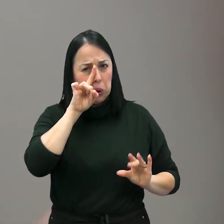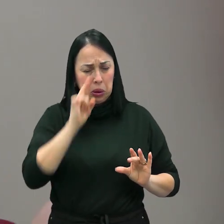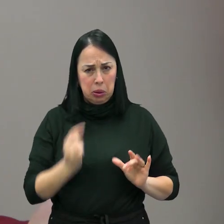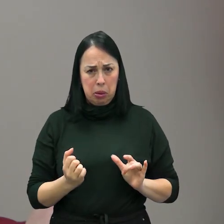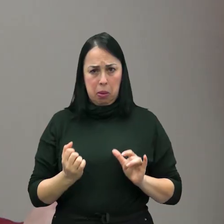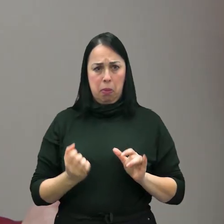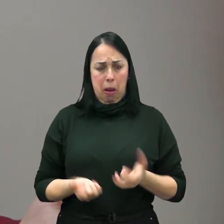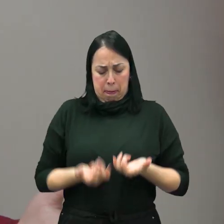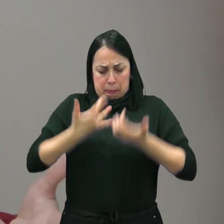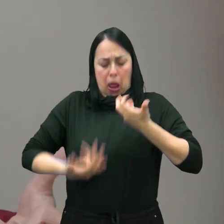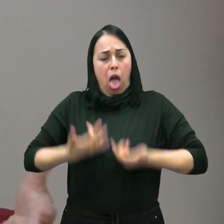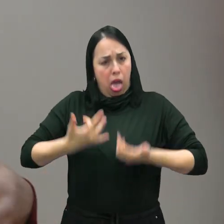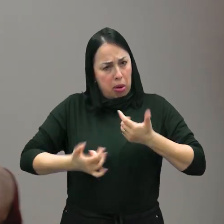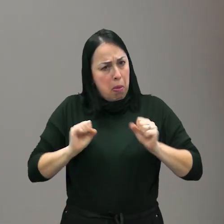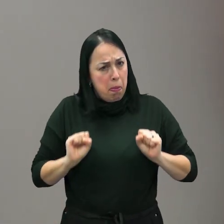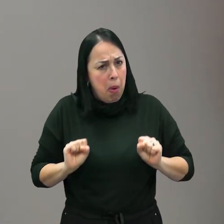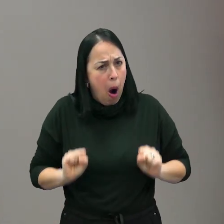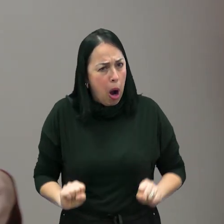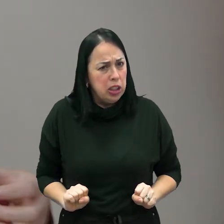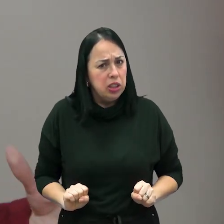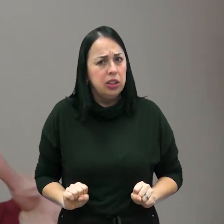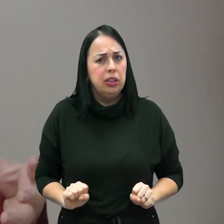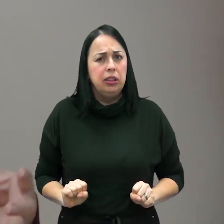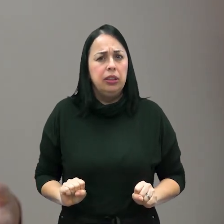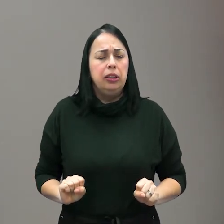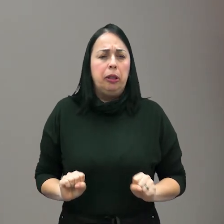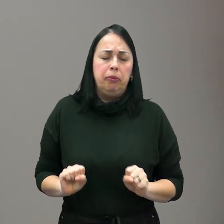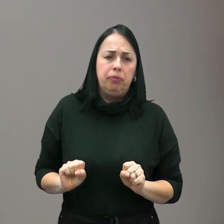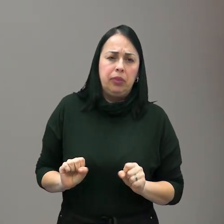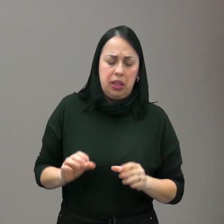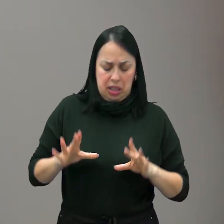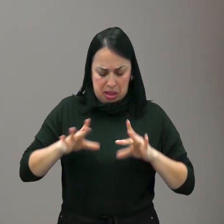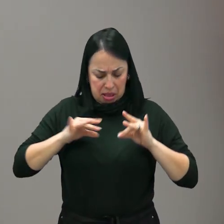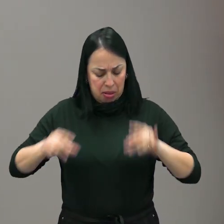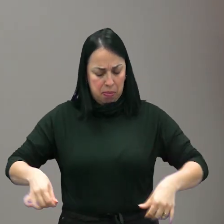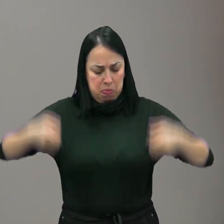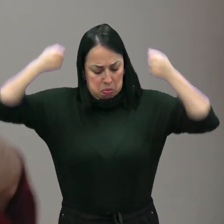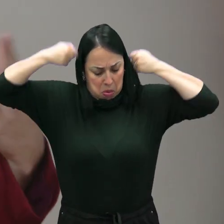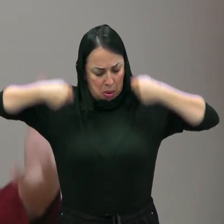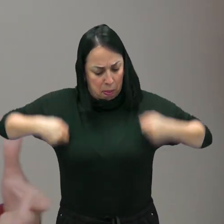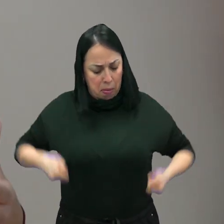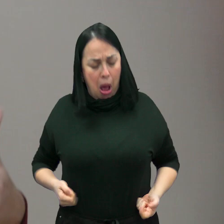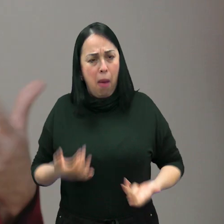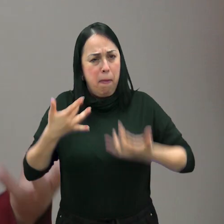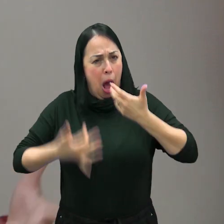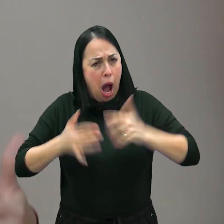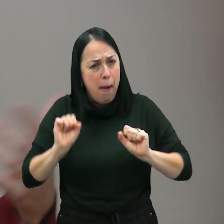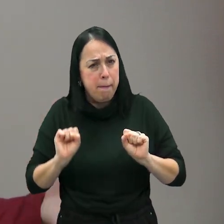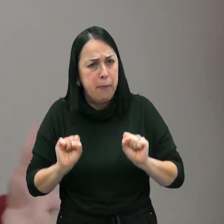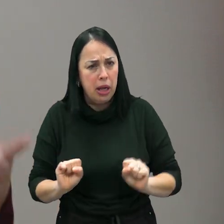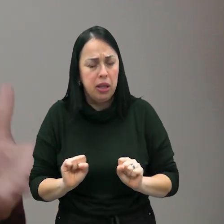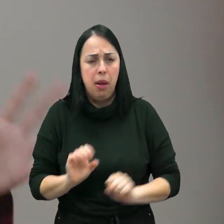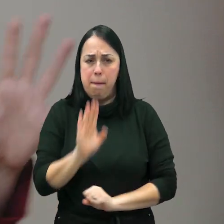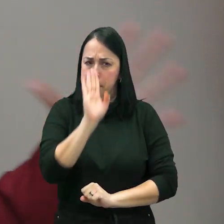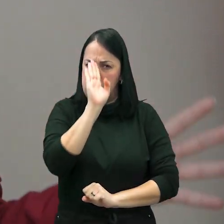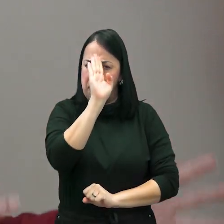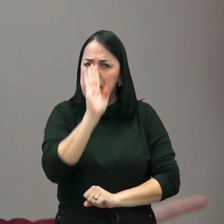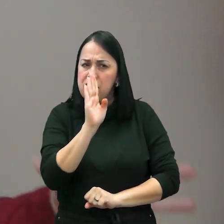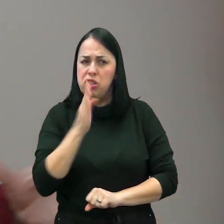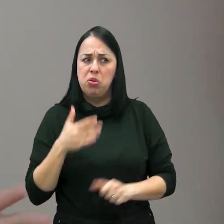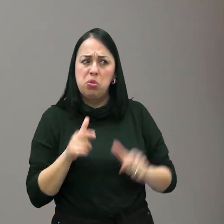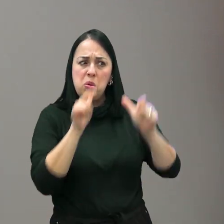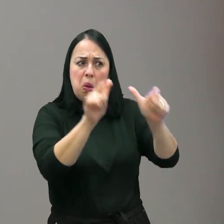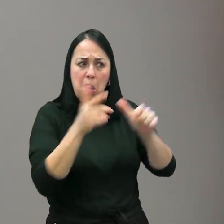para pegar fogo, né? Que podem aumentar aí as chances que a gente deveria evitar, principalmente quando vai